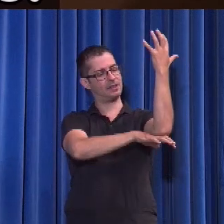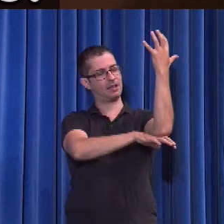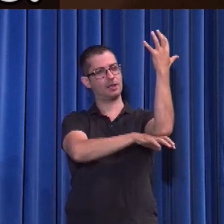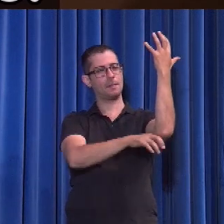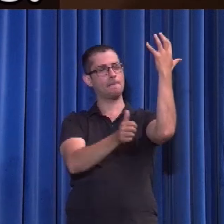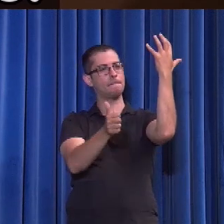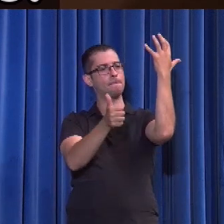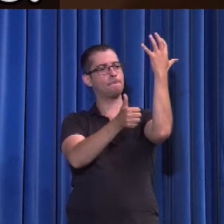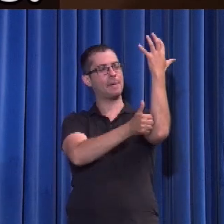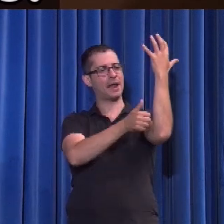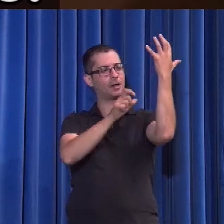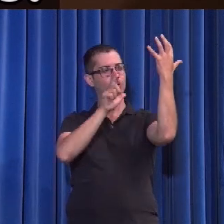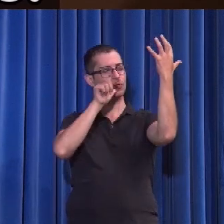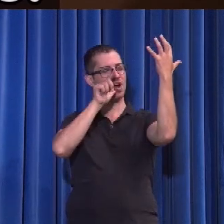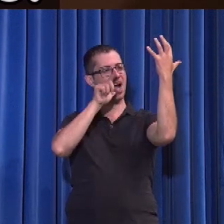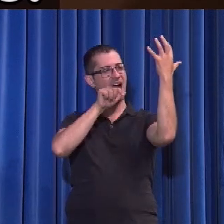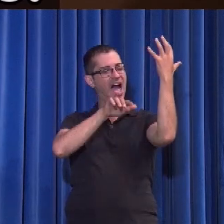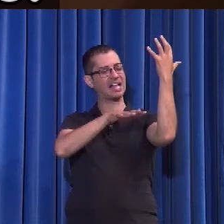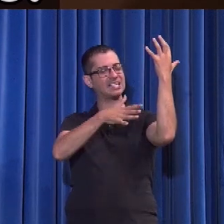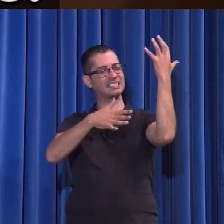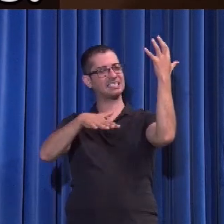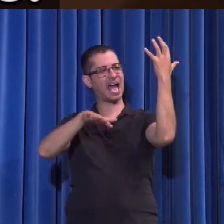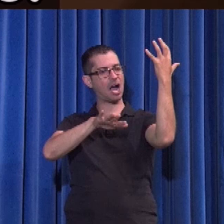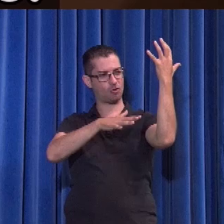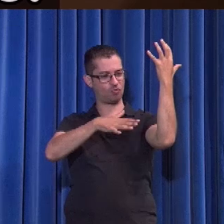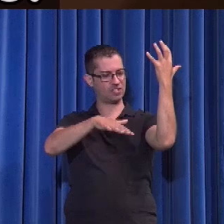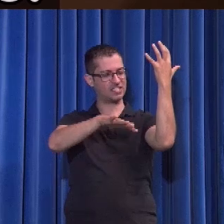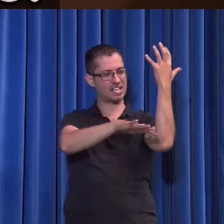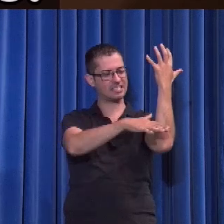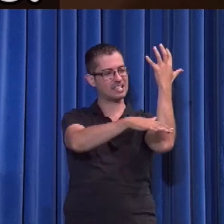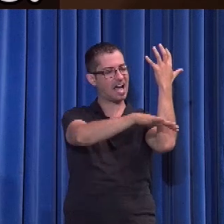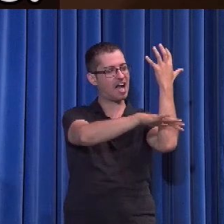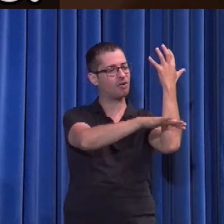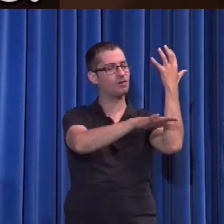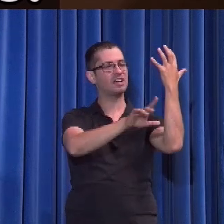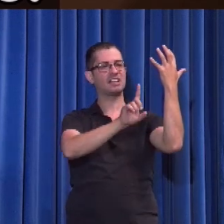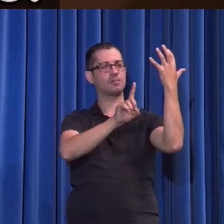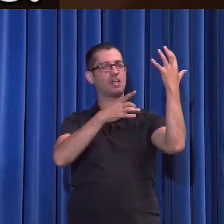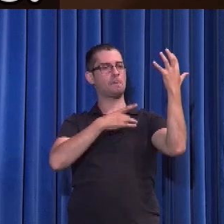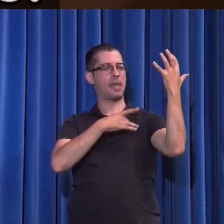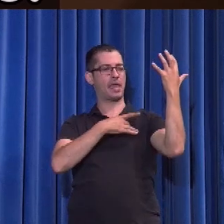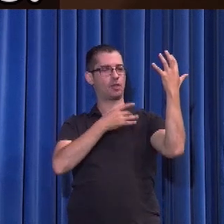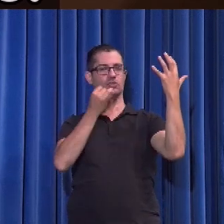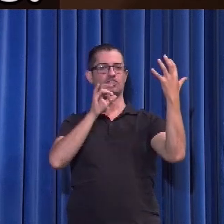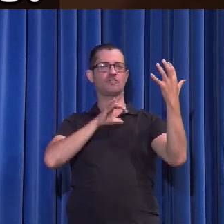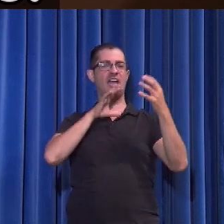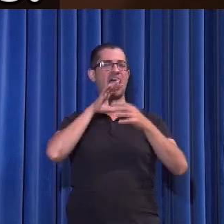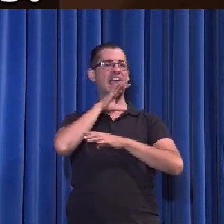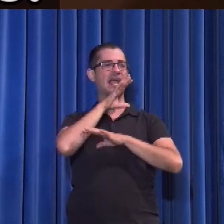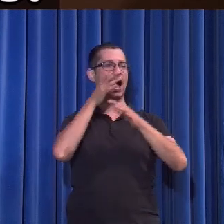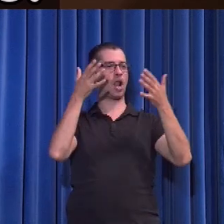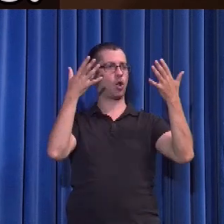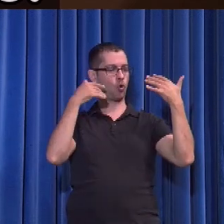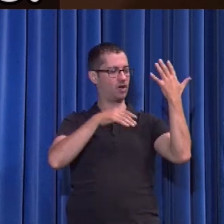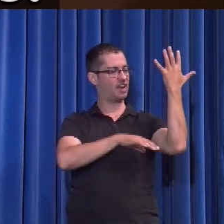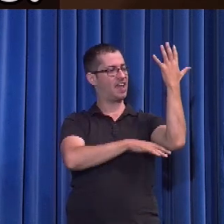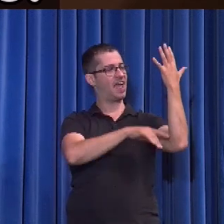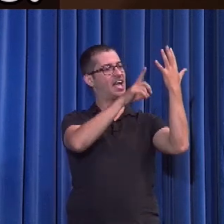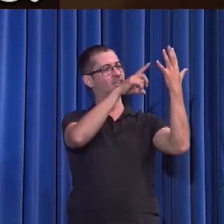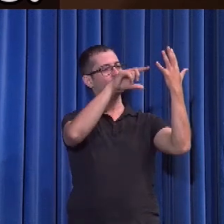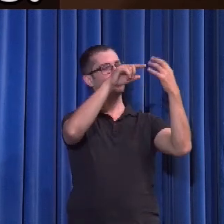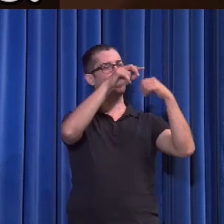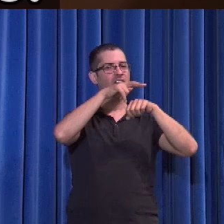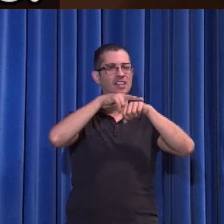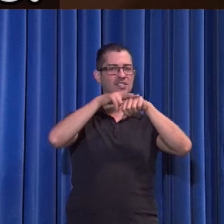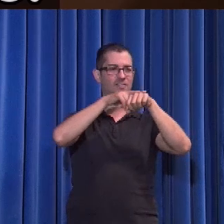não receia quando vem o calor, mas a sua folha fica verde, e no ano de sequidão